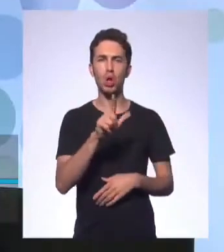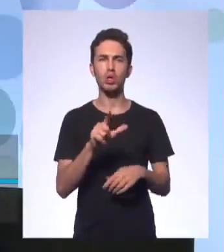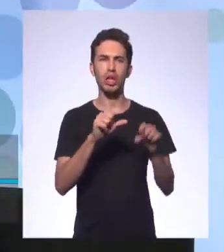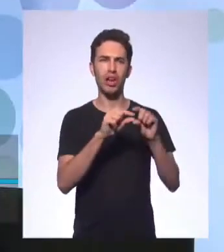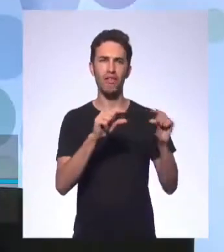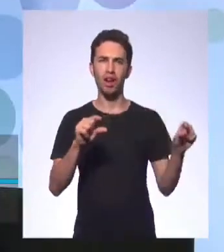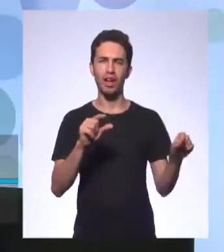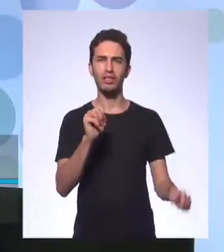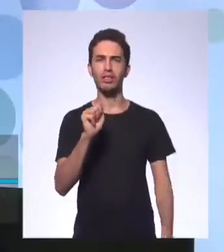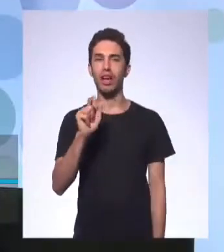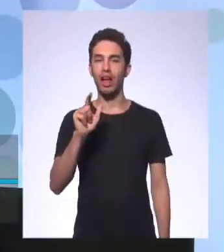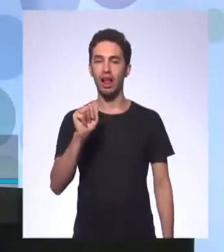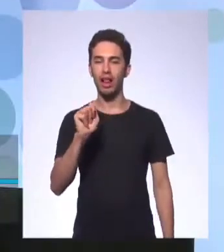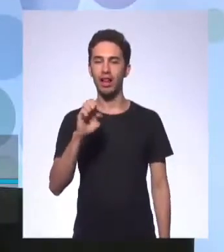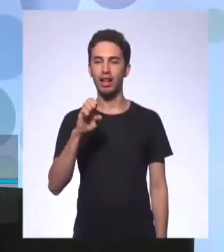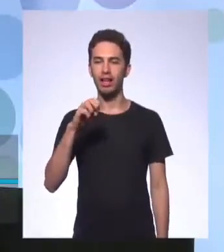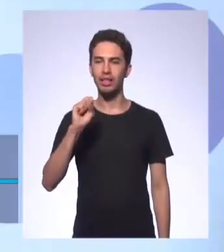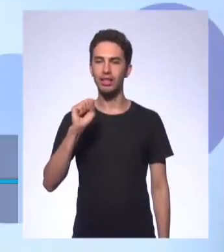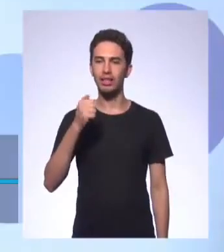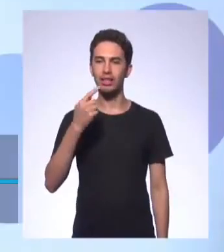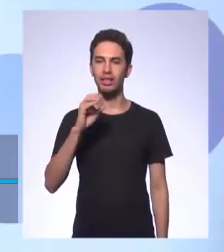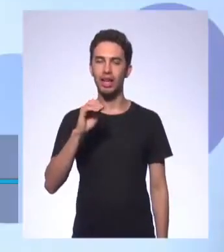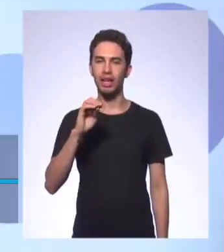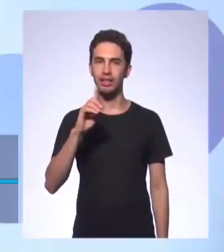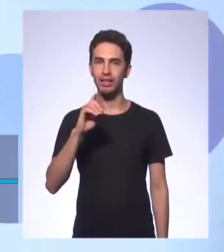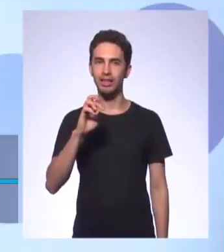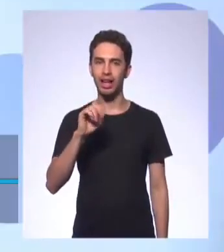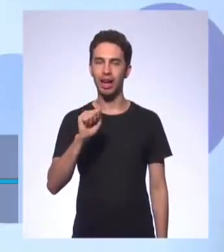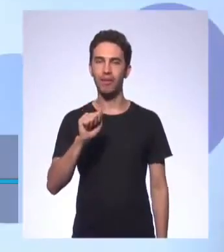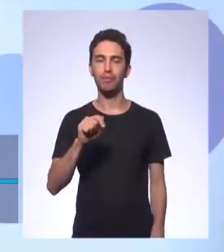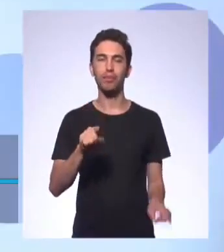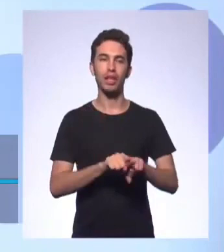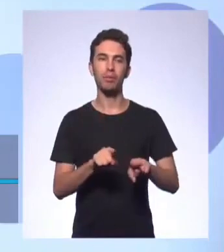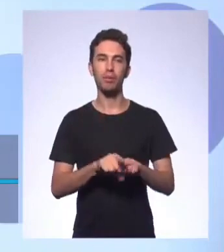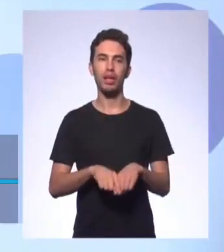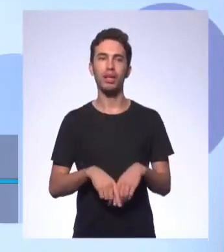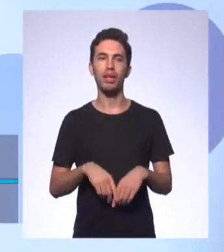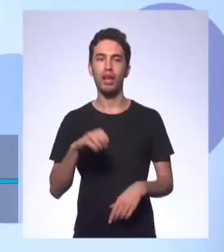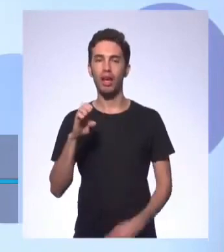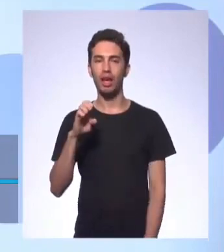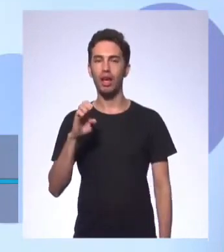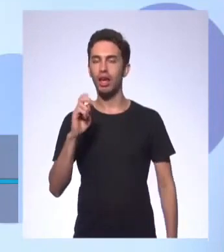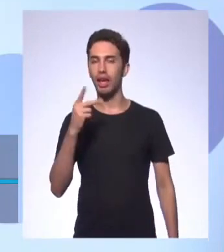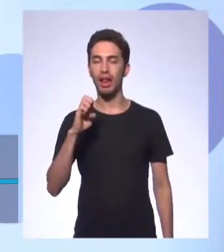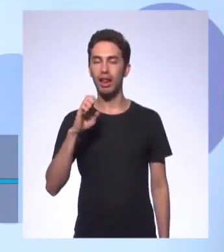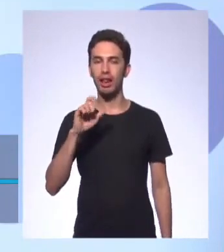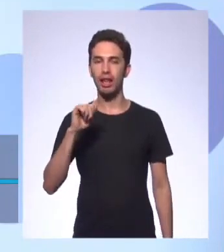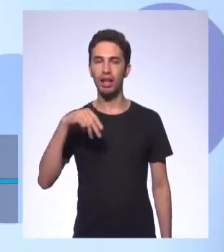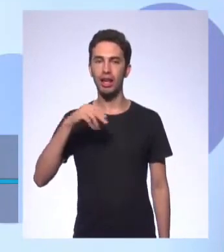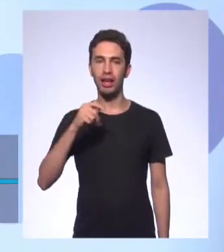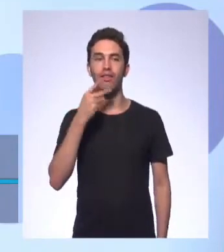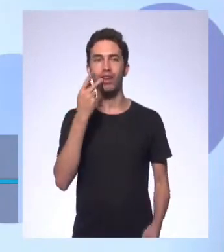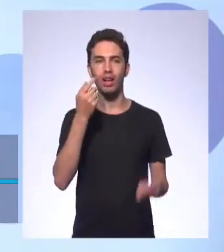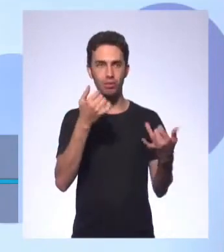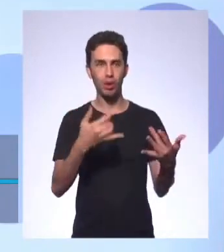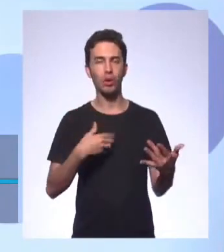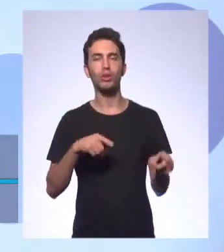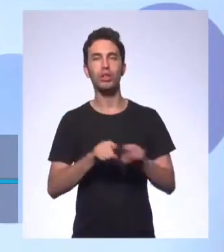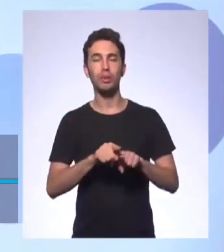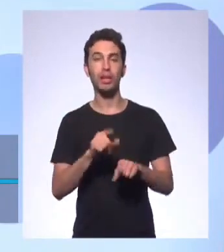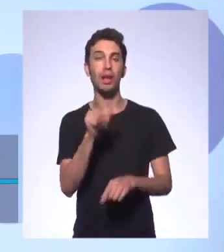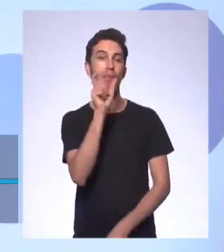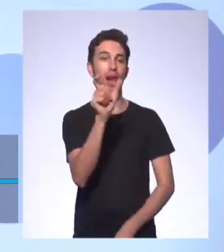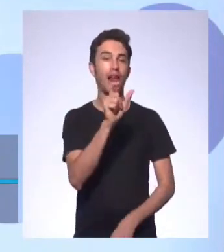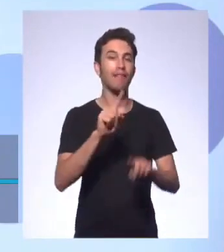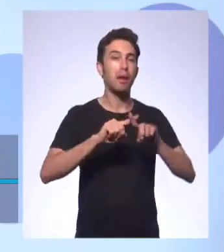tem coerência, é certinho. E a professora Helena colocou aqui a questão do mas, né? Porque exatamente como você falou, se